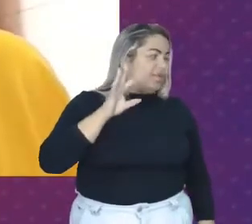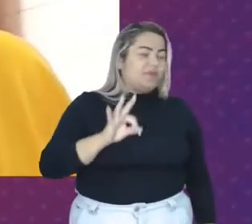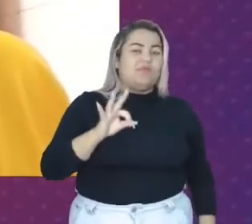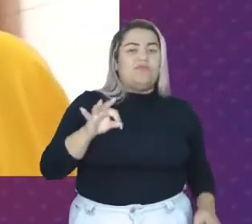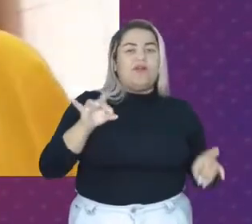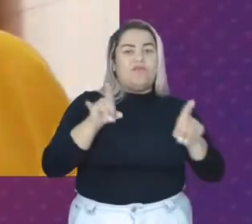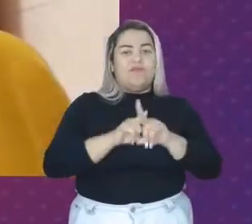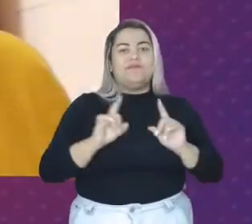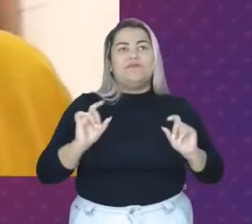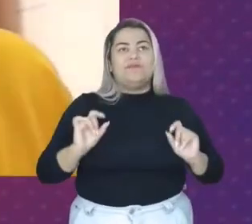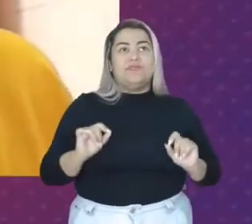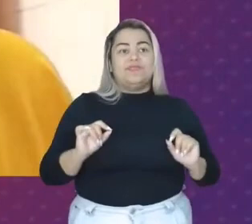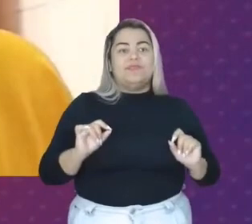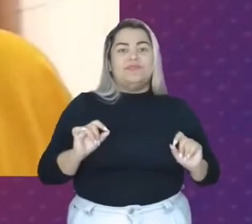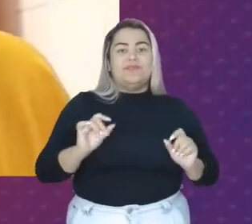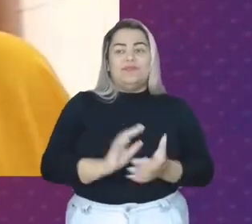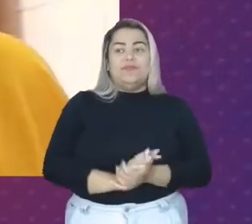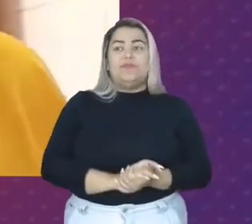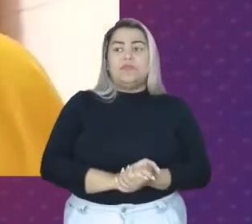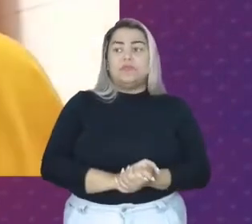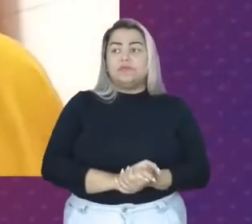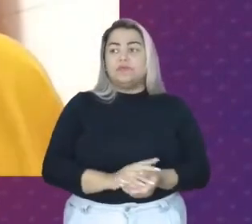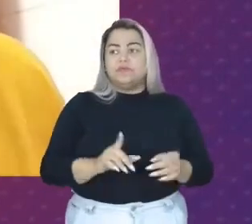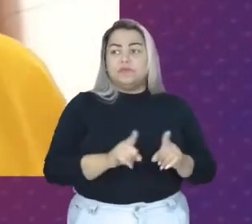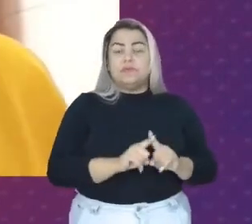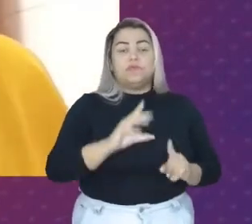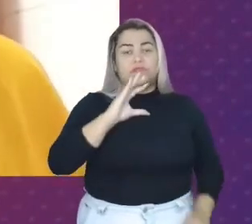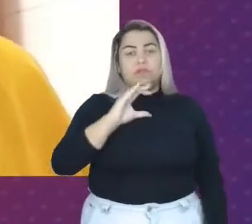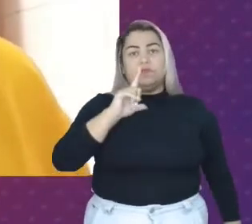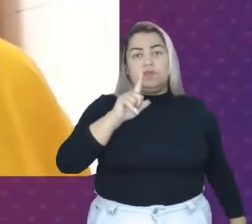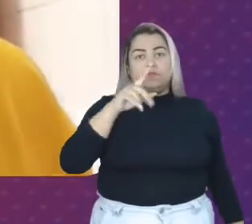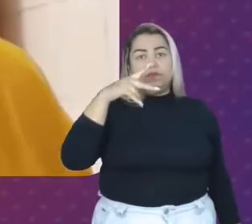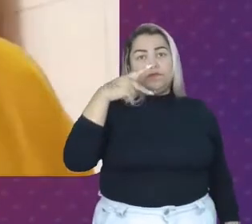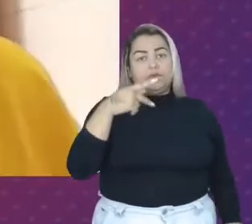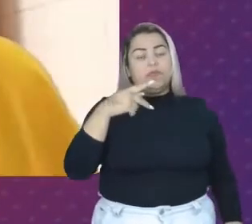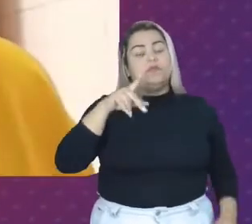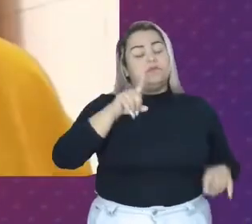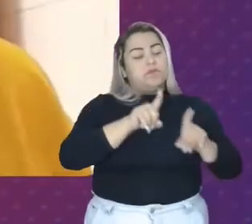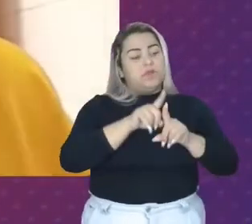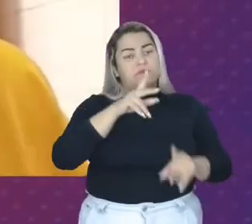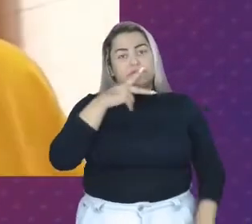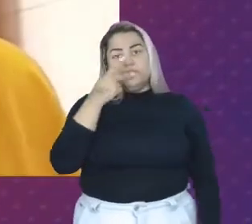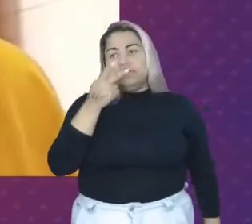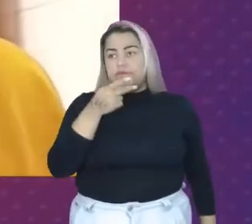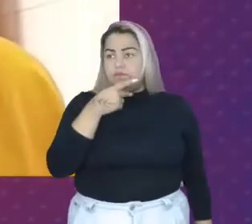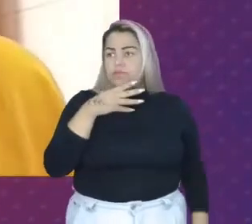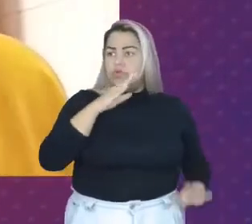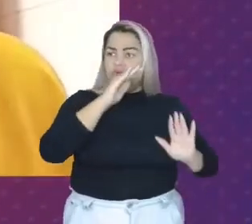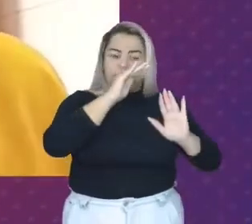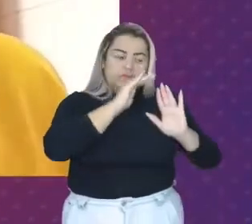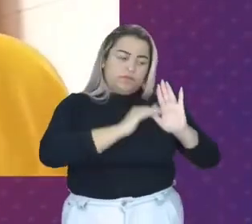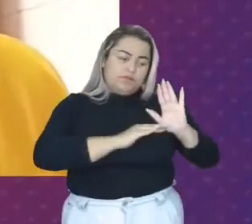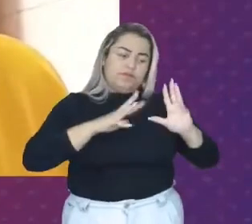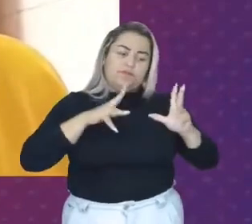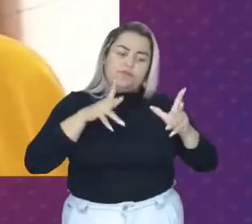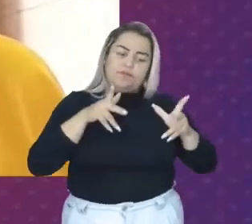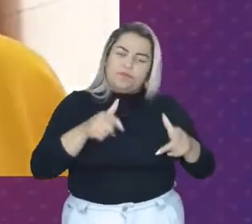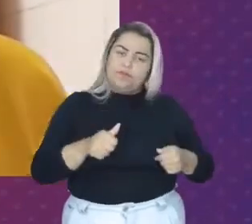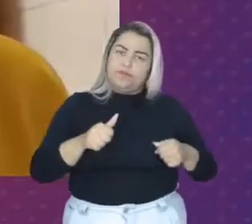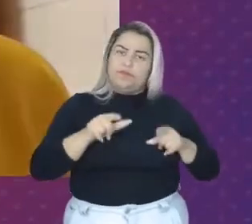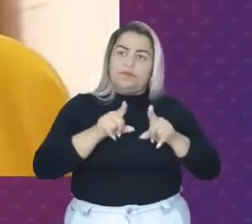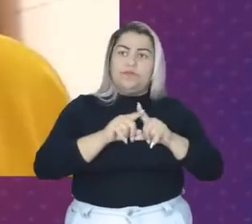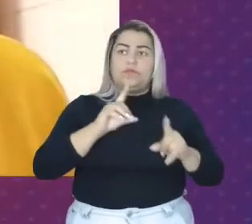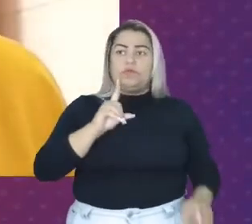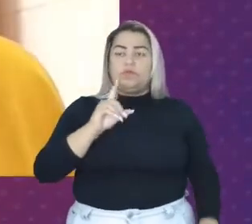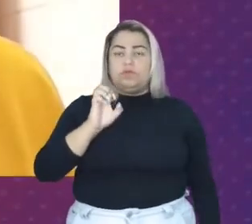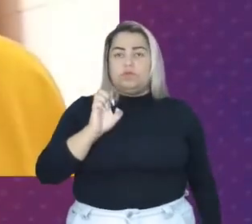saiu, né? Aí tem que ser conhecedora bem da CLT para poder chegar e falar e enumerar todos os desmontes